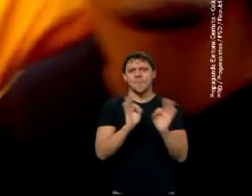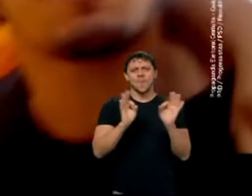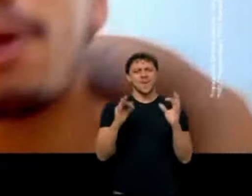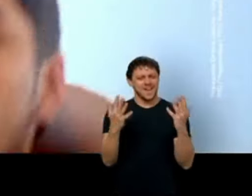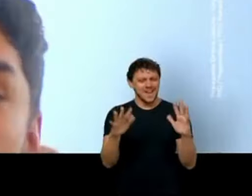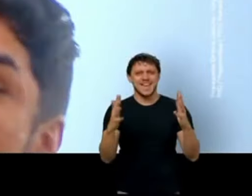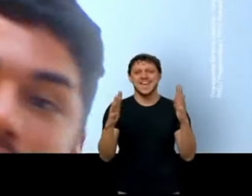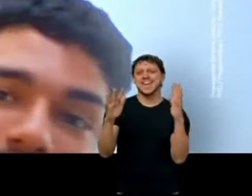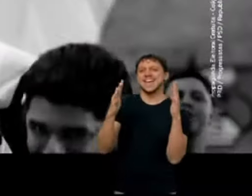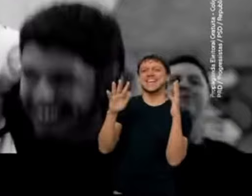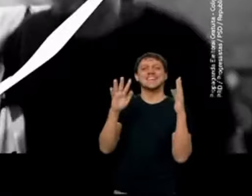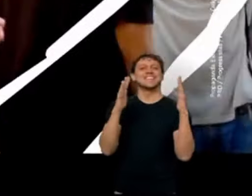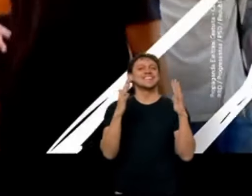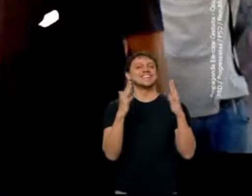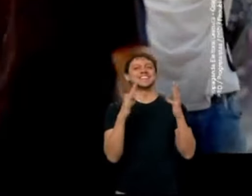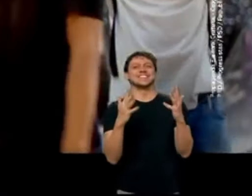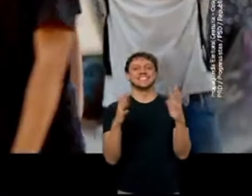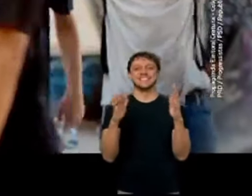15 pra São Paulo não parar.